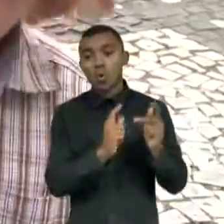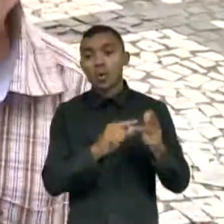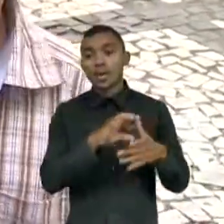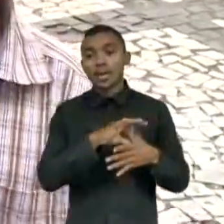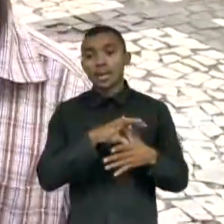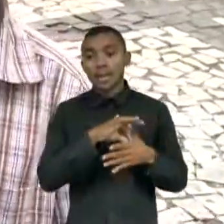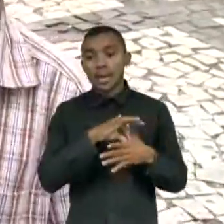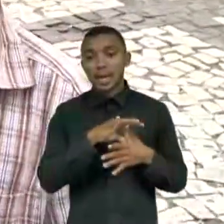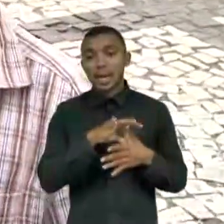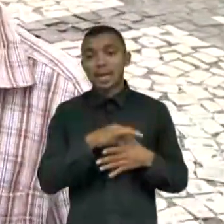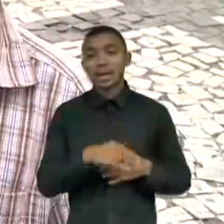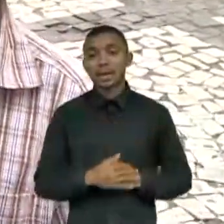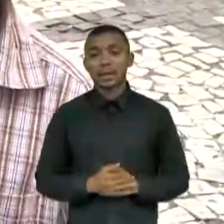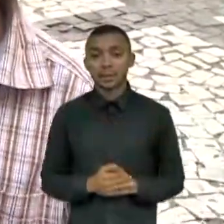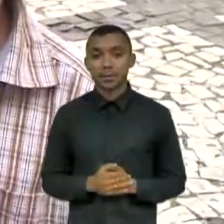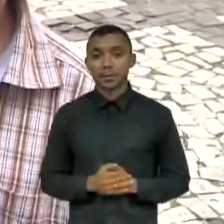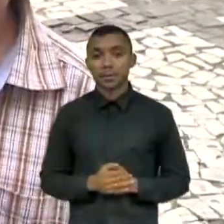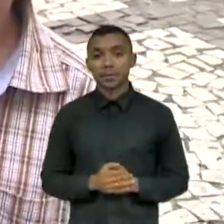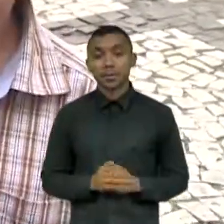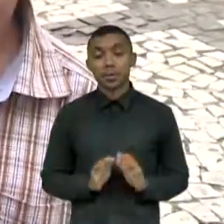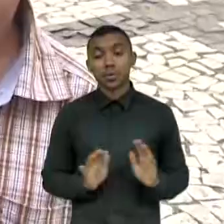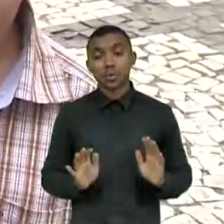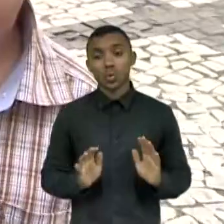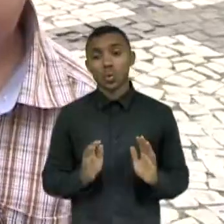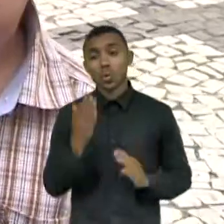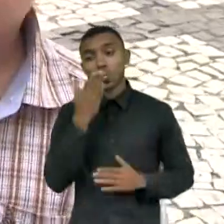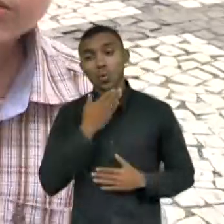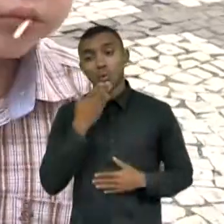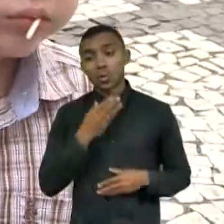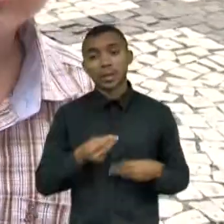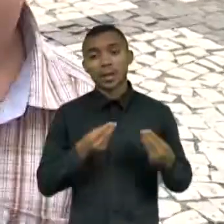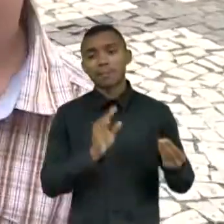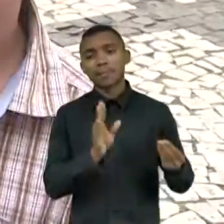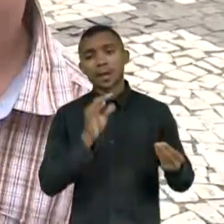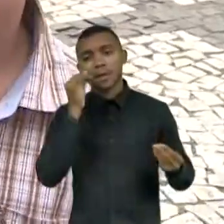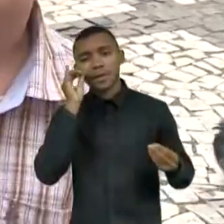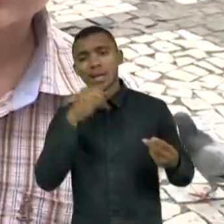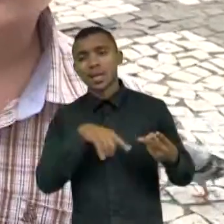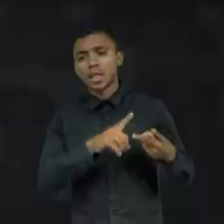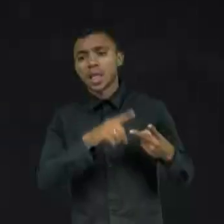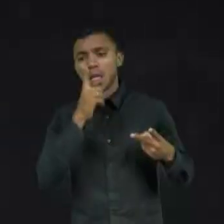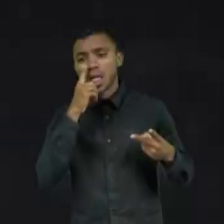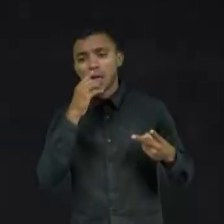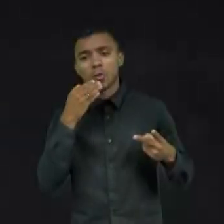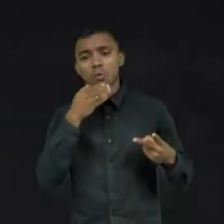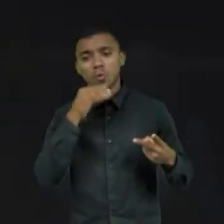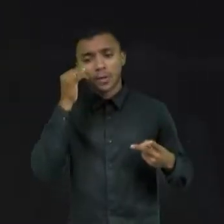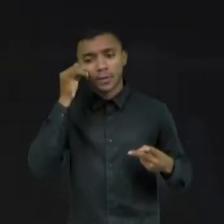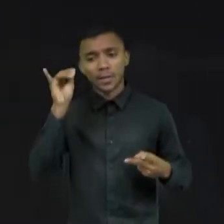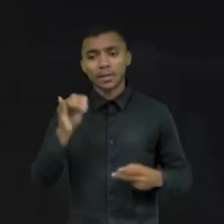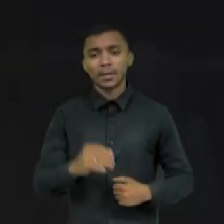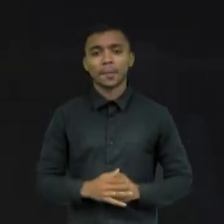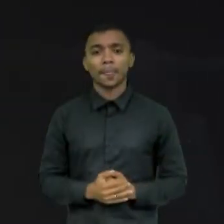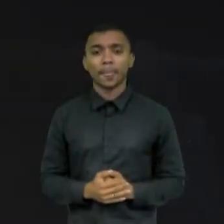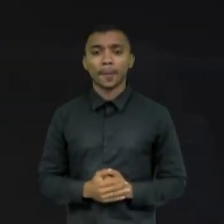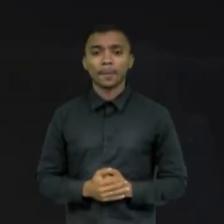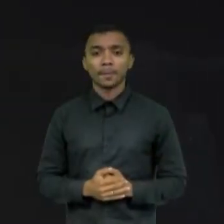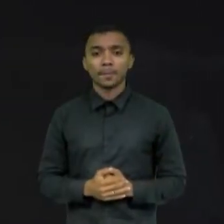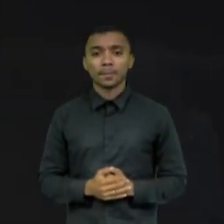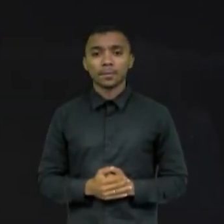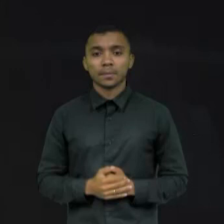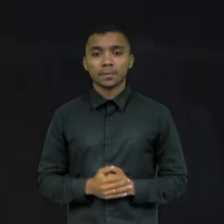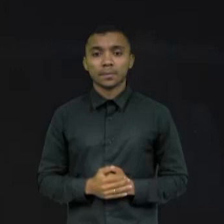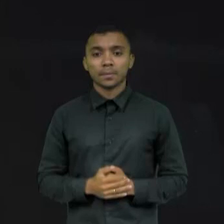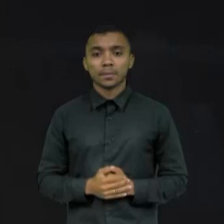né? É isso aí, não dá besteira, questão de xilito, biscoitinho. O Jornal Assembleia